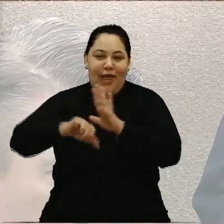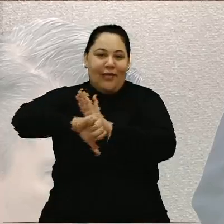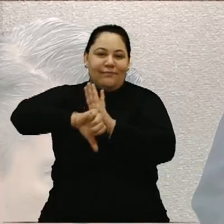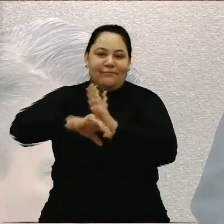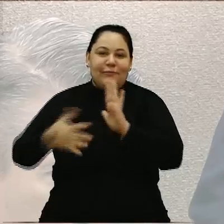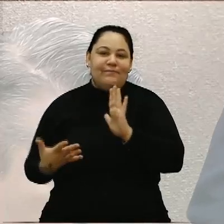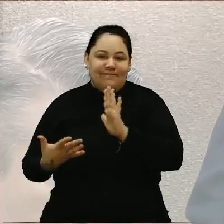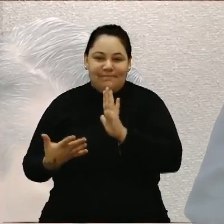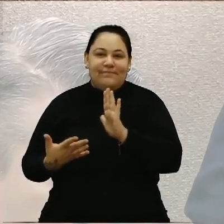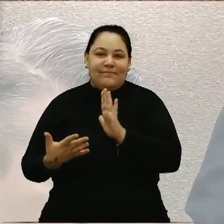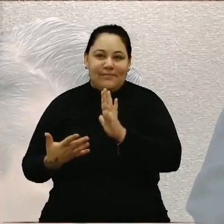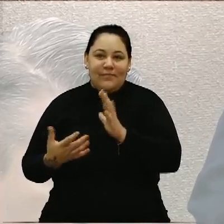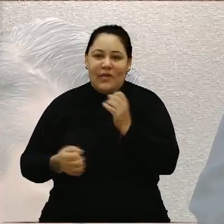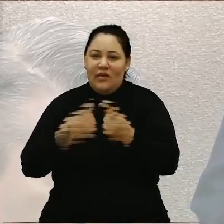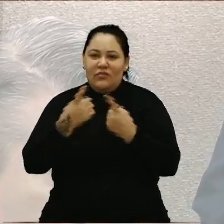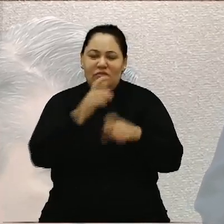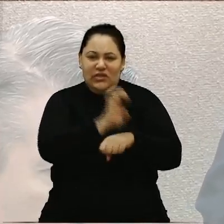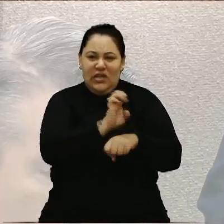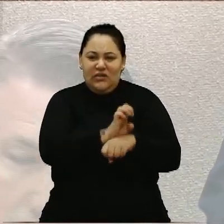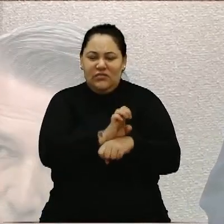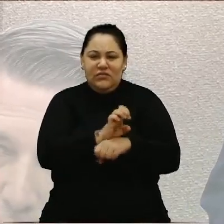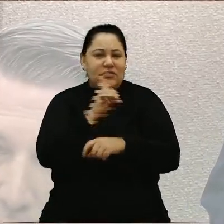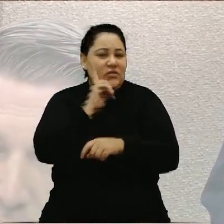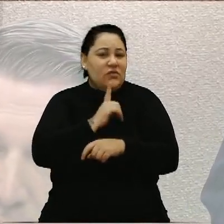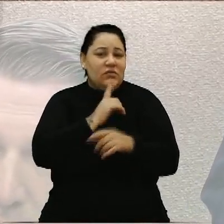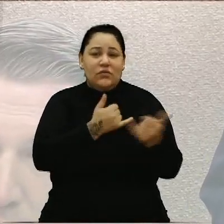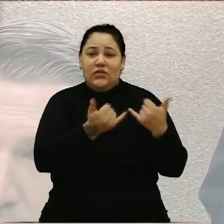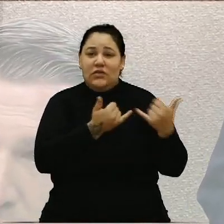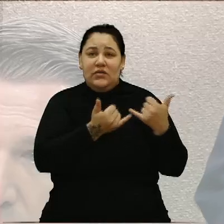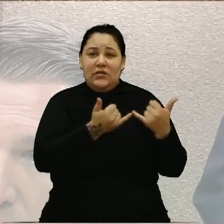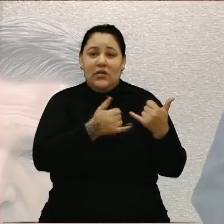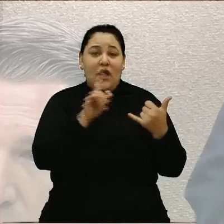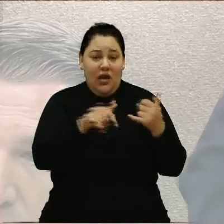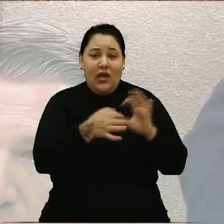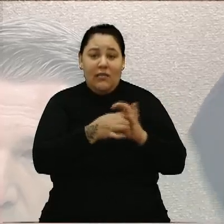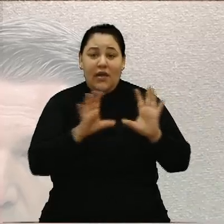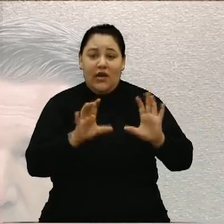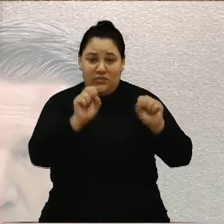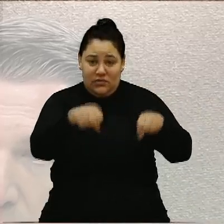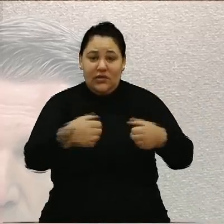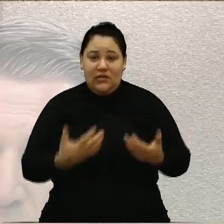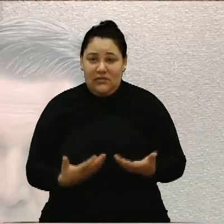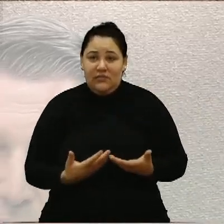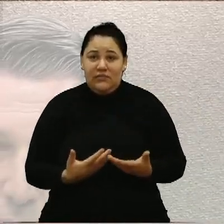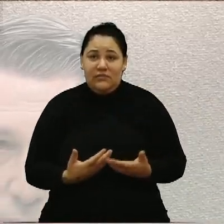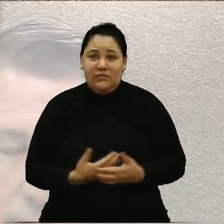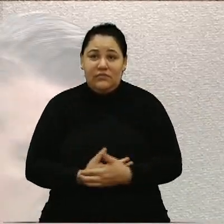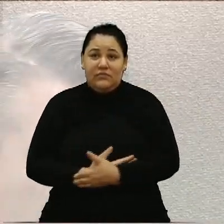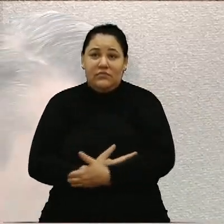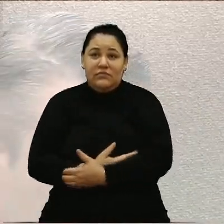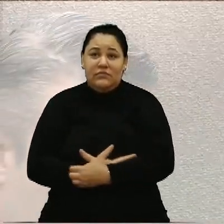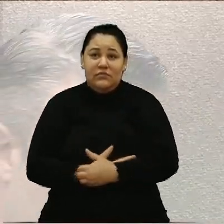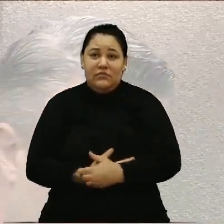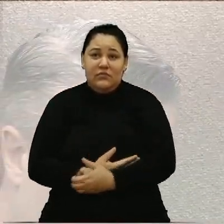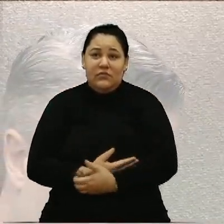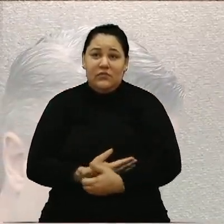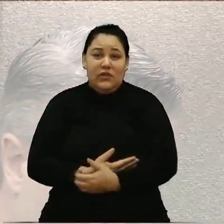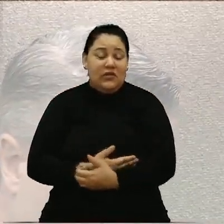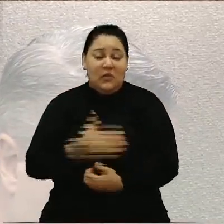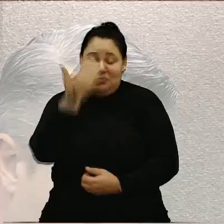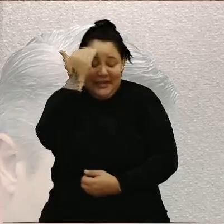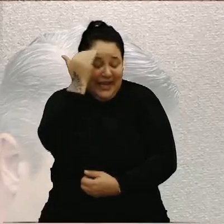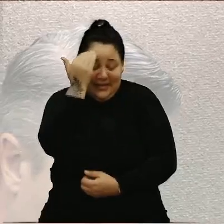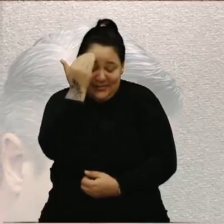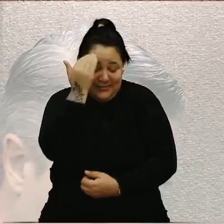porte, em alguns estados dos Estados Unidos, por exemplo, é liberado. Eu vou chamar o tapinha, eu não entendo de droga,